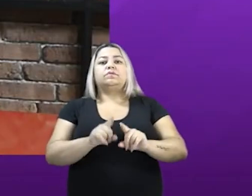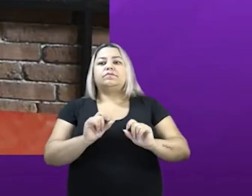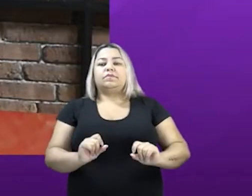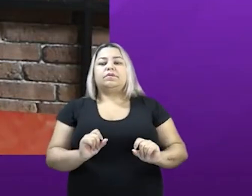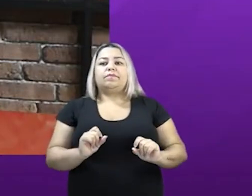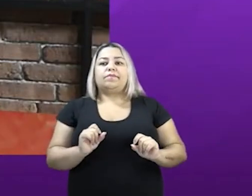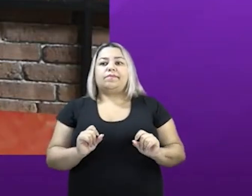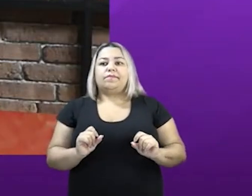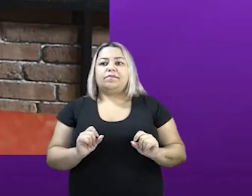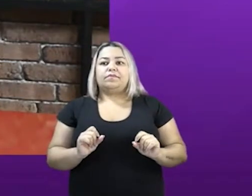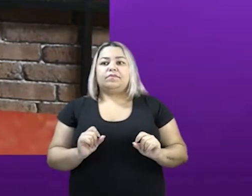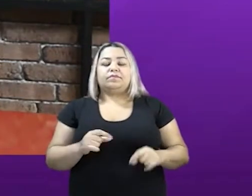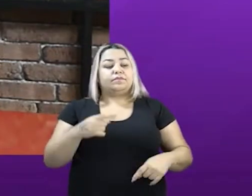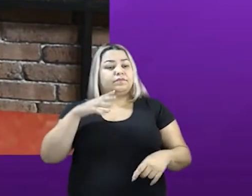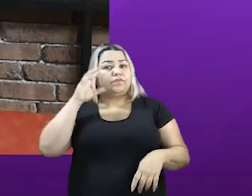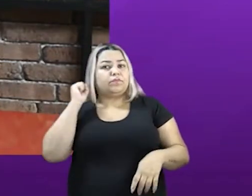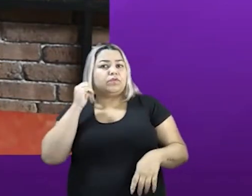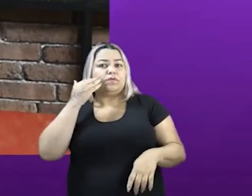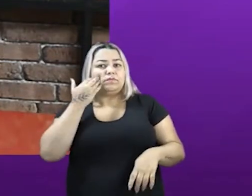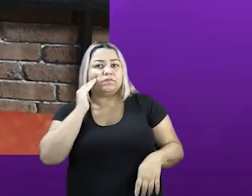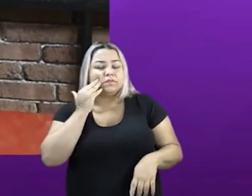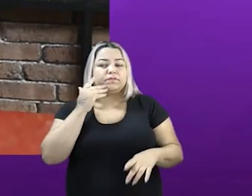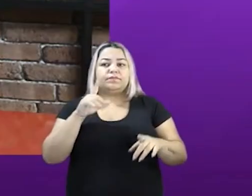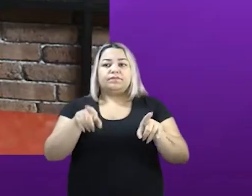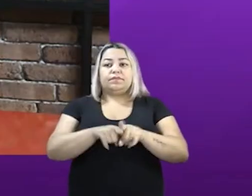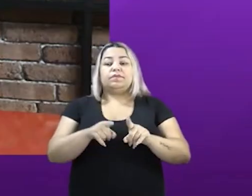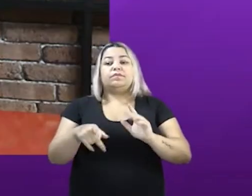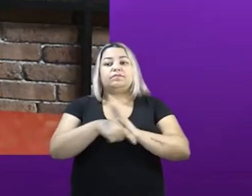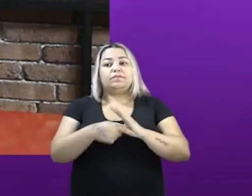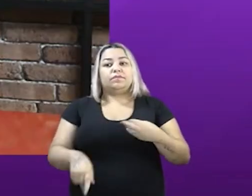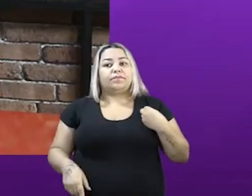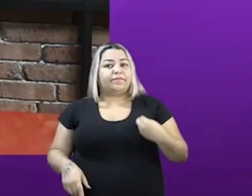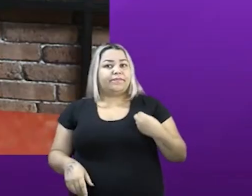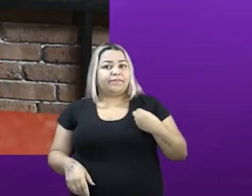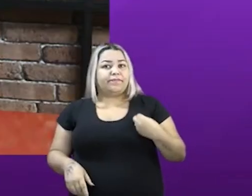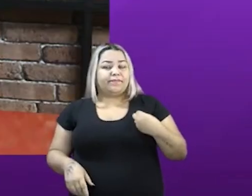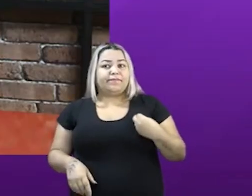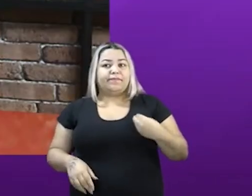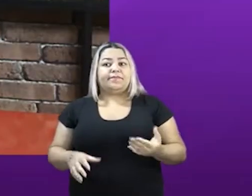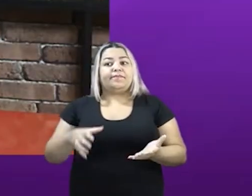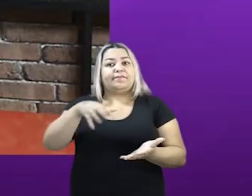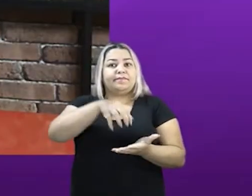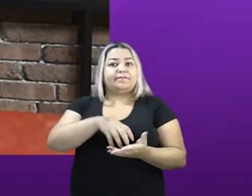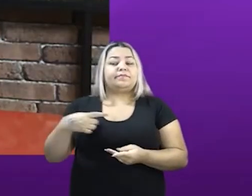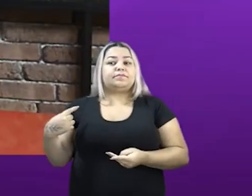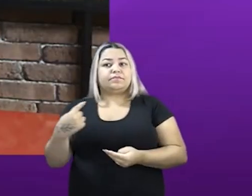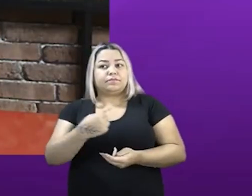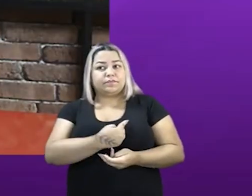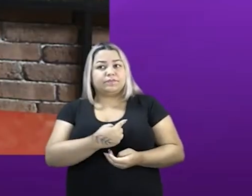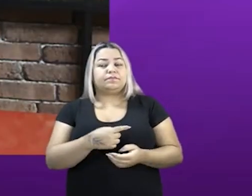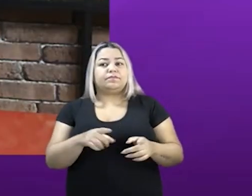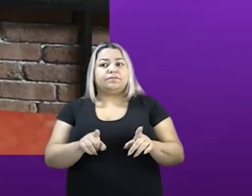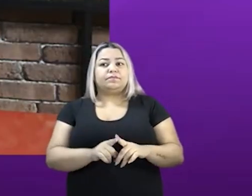né? De escuta e de compreender a conjuntura ali vivenciada no território, né? Que a gente adentrou esses